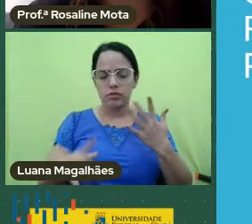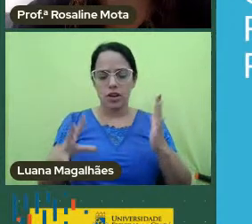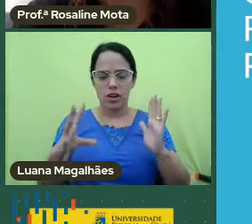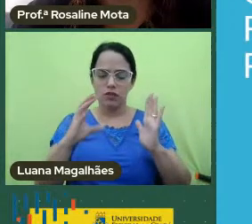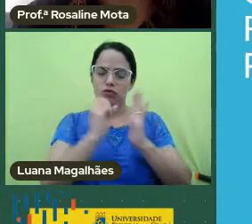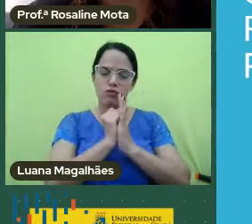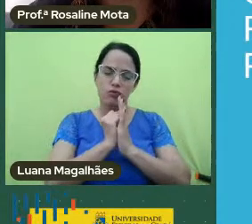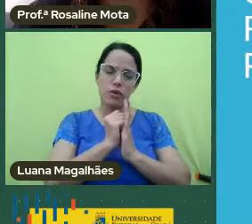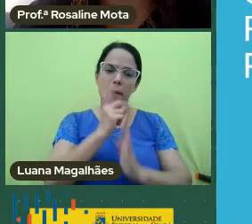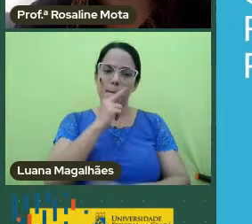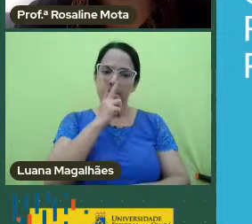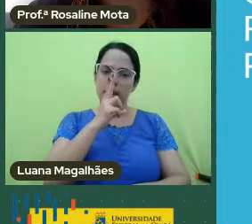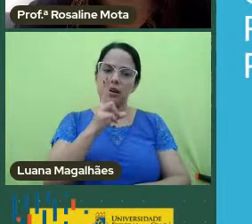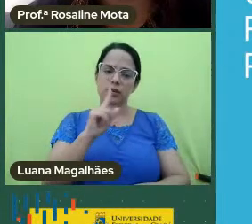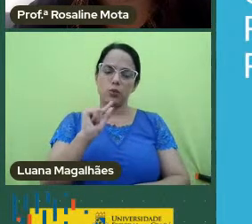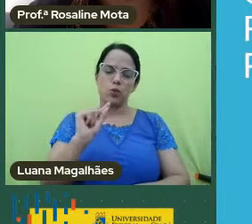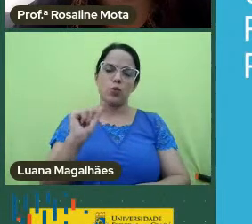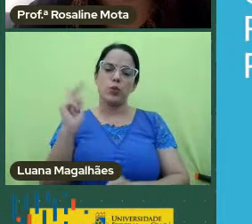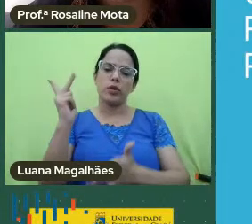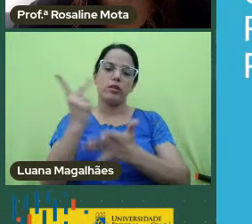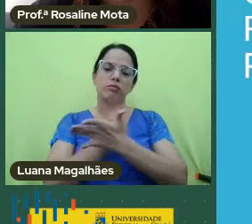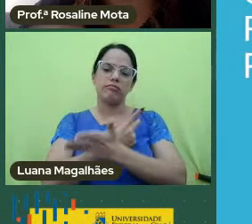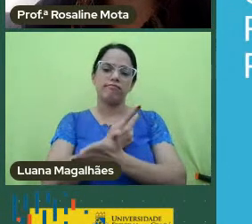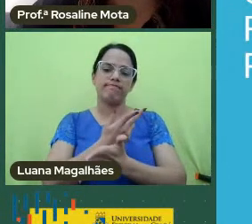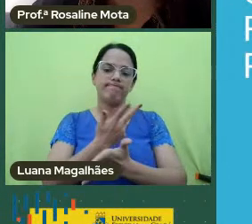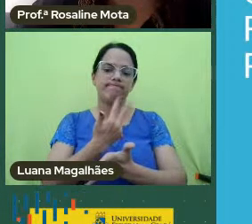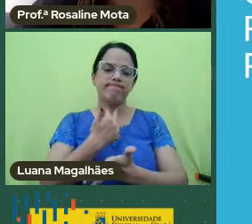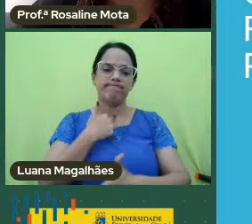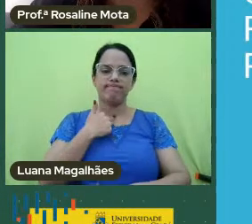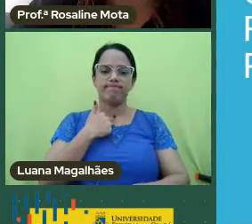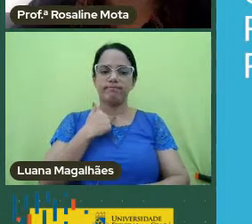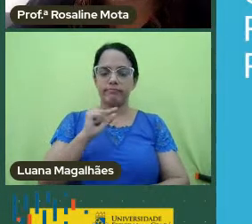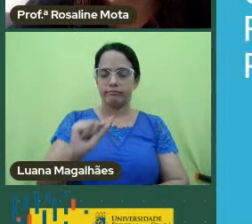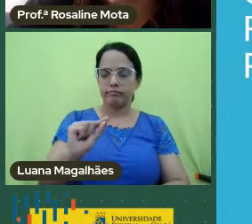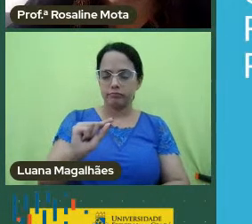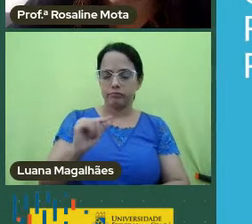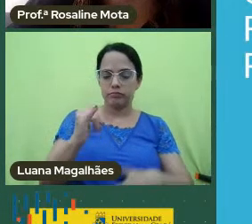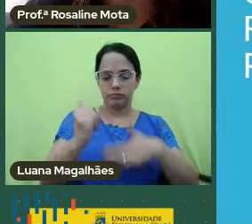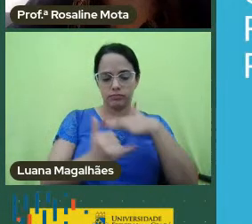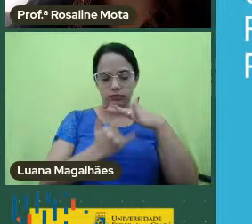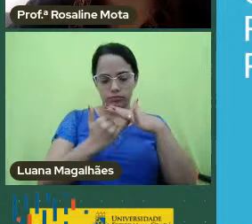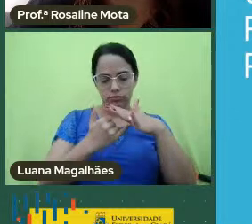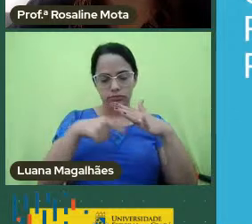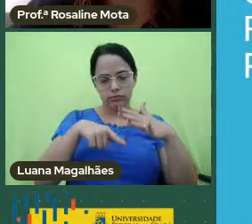registros, seguramente você não vai poder, enquanto instituição